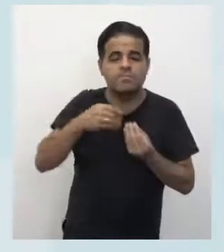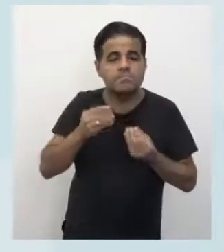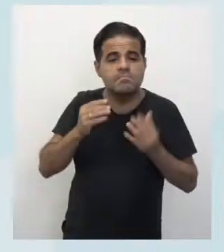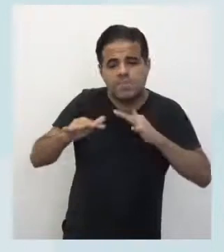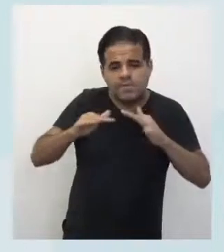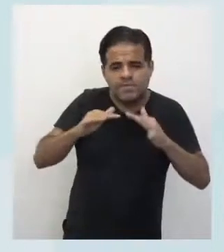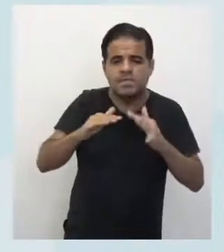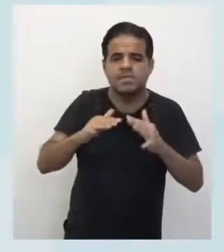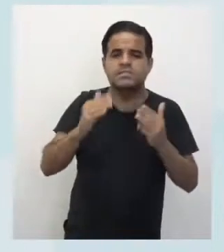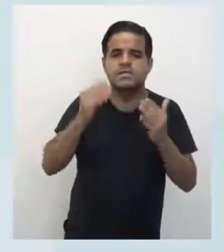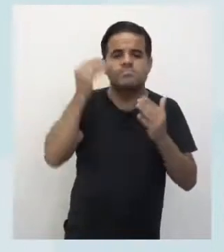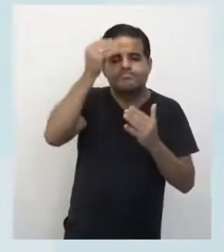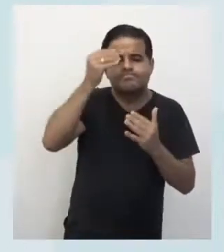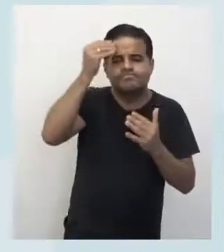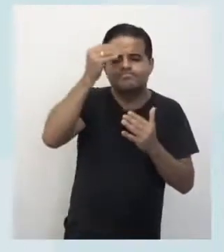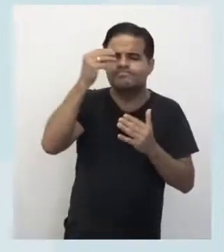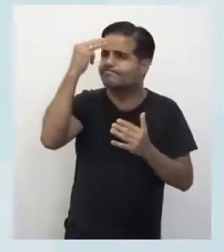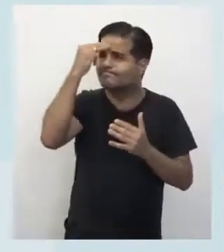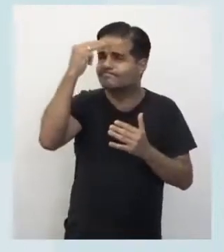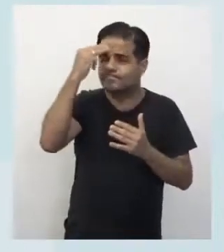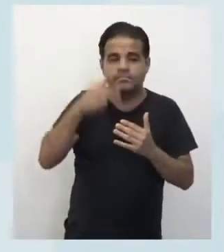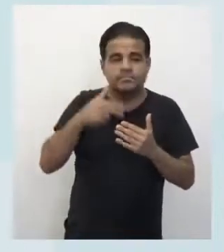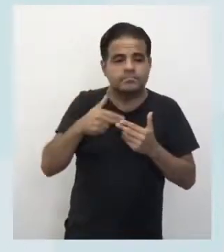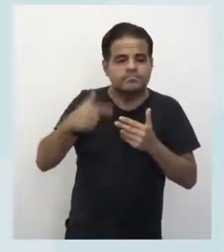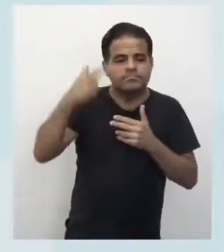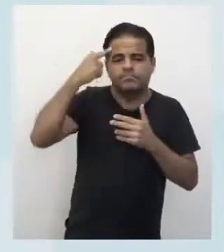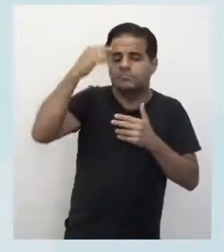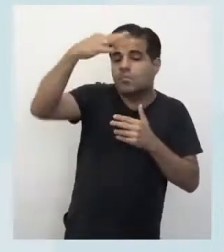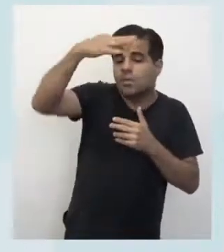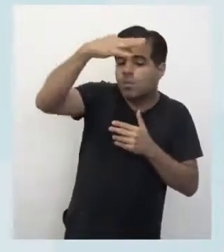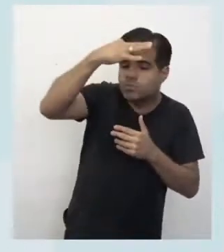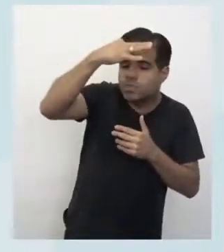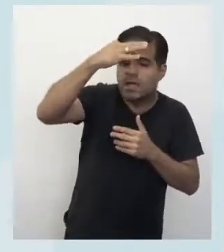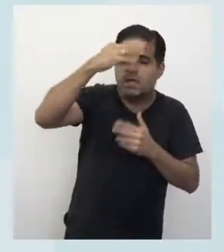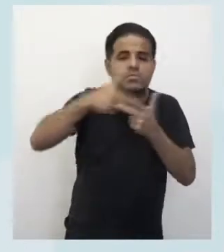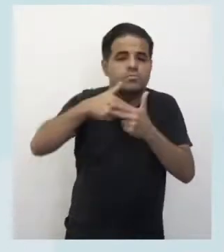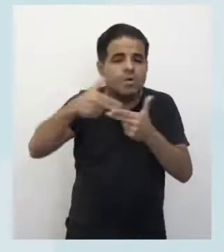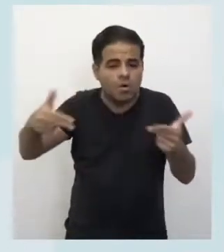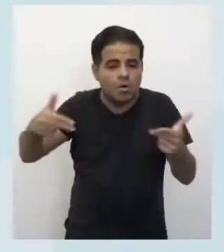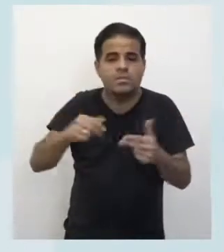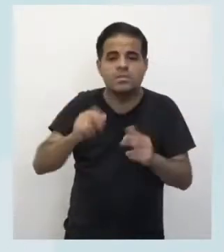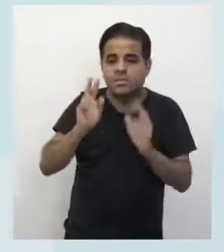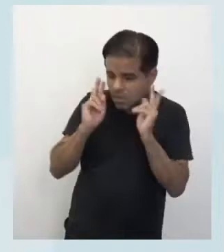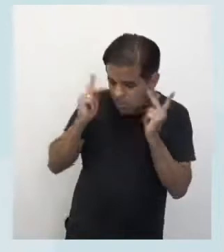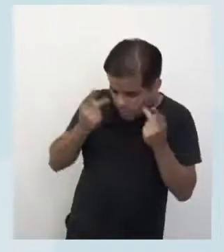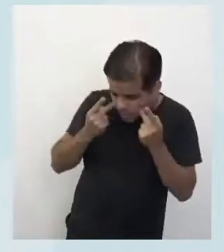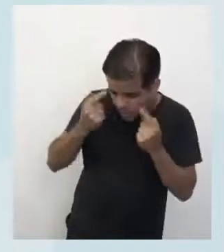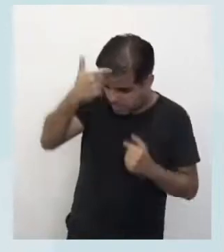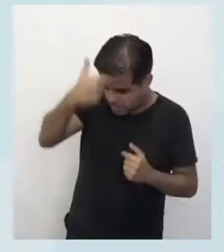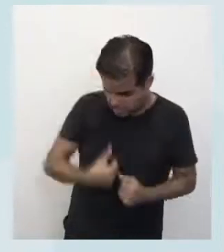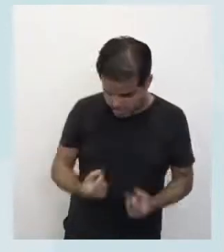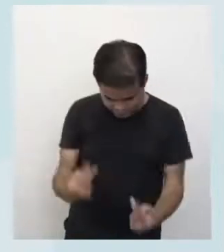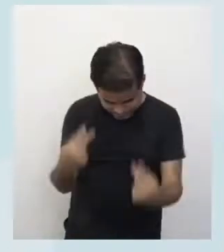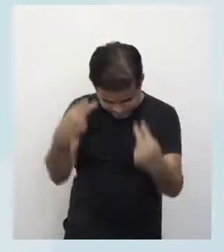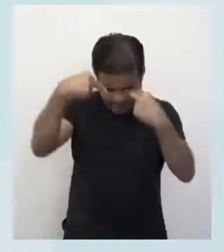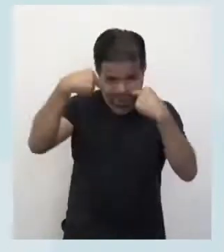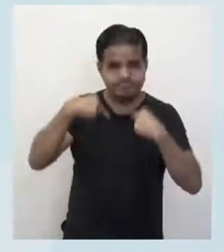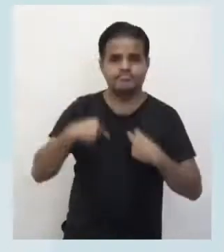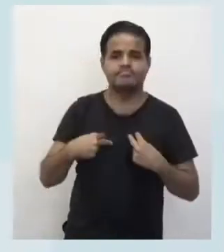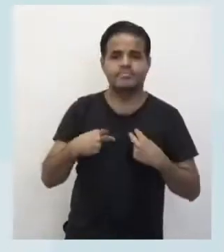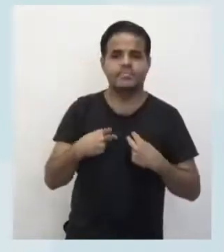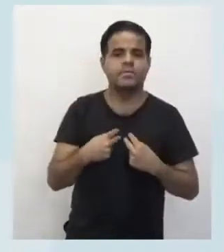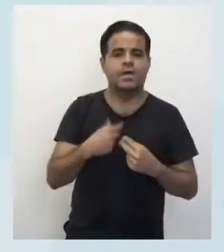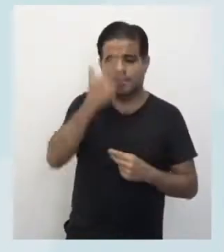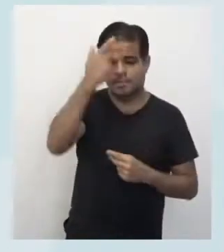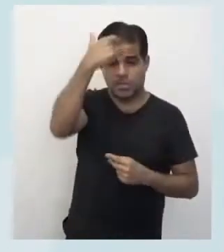manifestação mental, né, de uma consciência, ou seja, de algo que se reconhece a si mesmo. Né, na qual